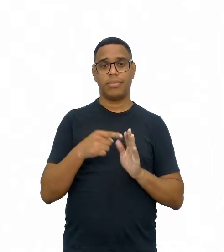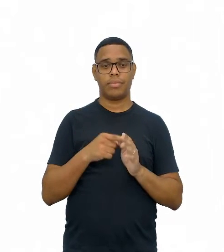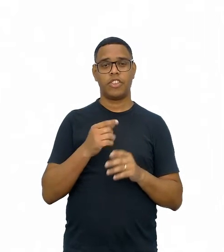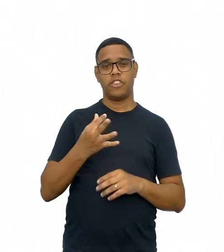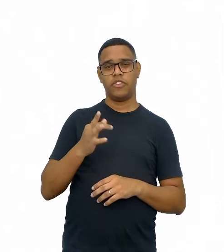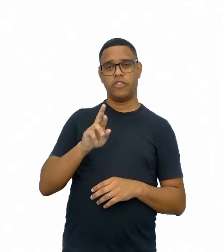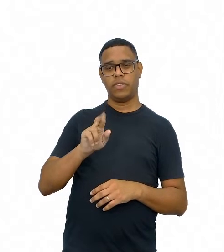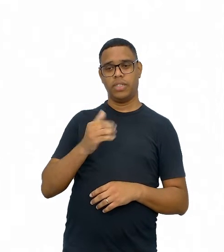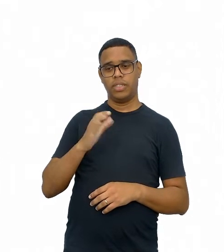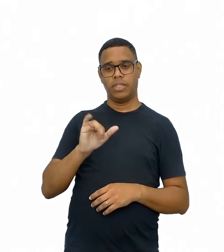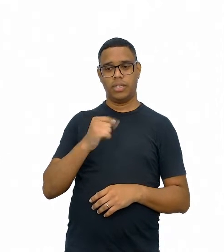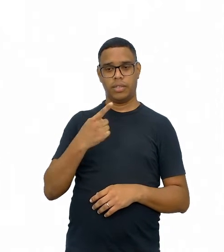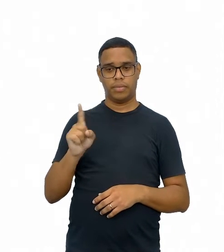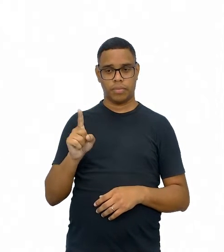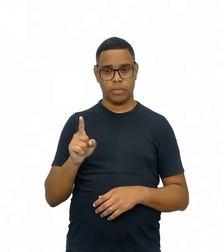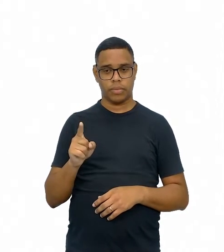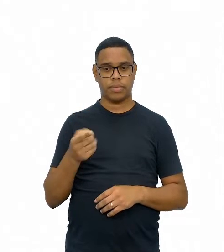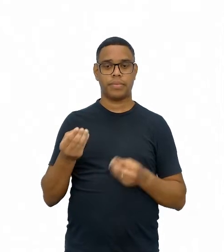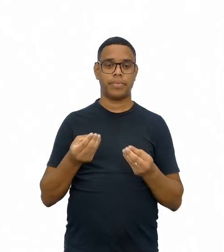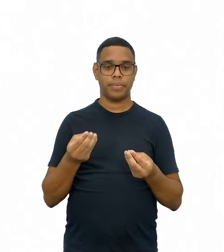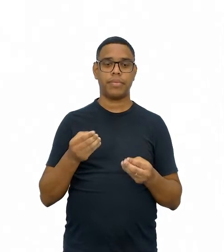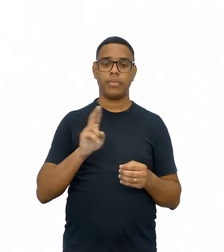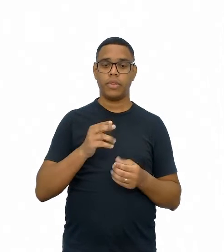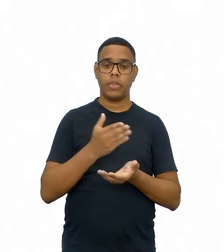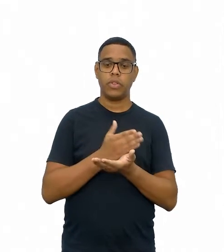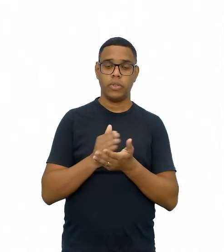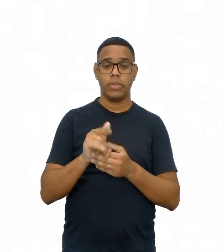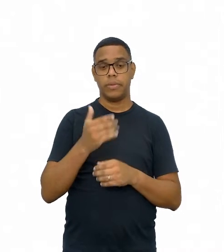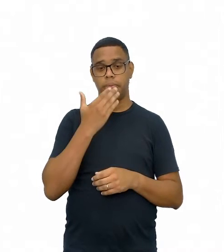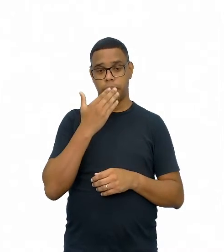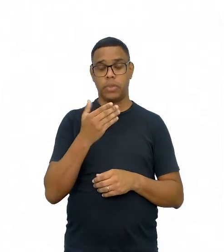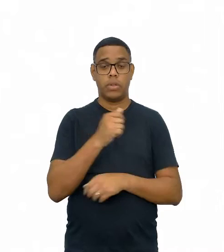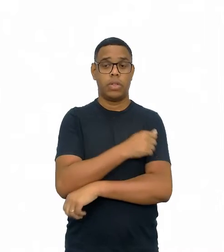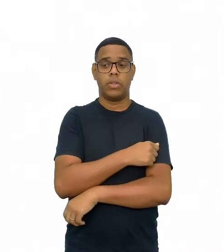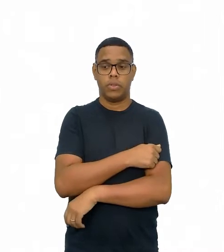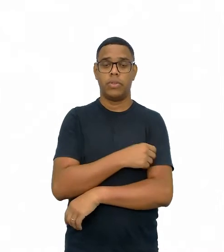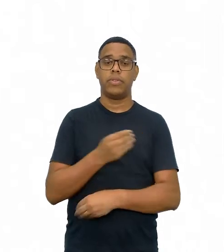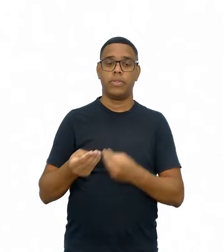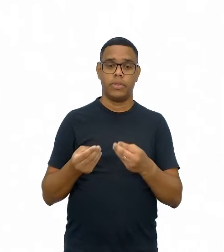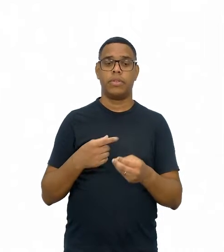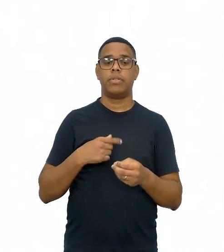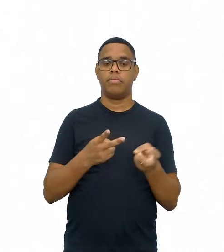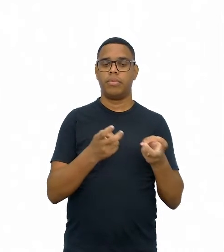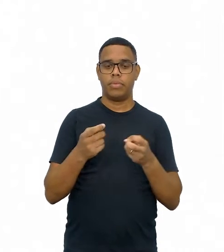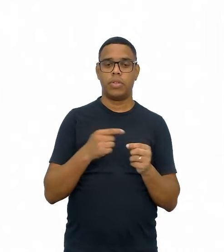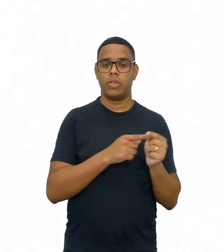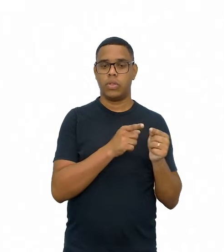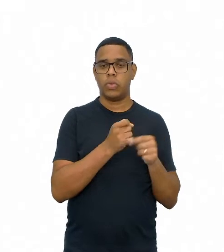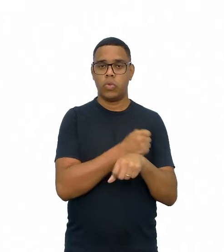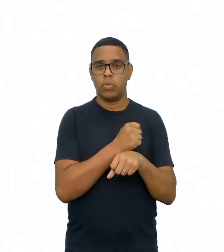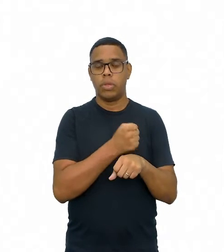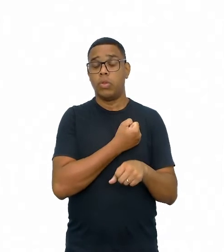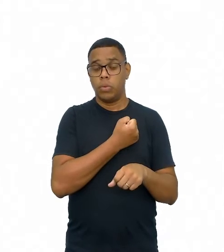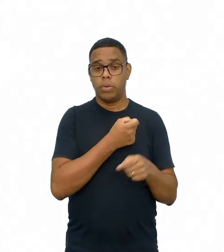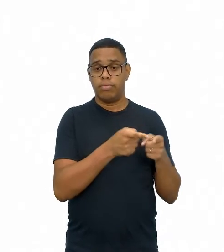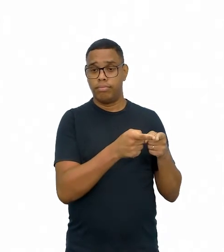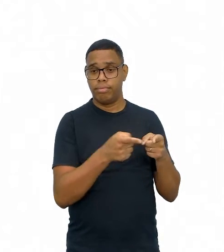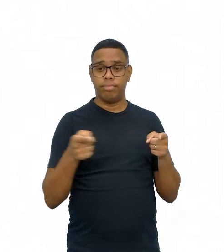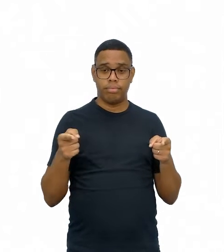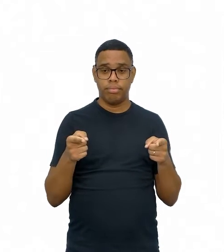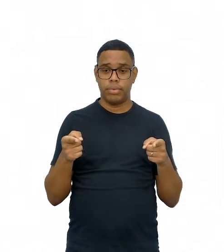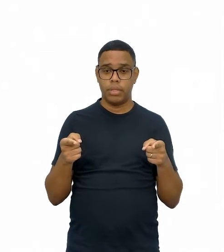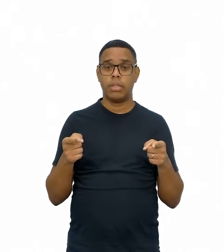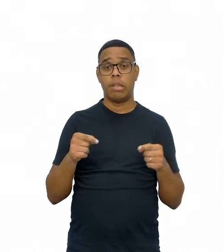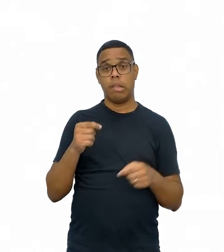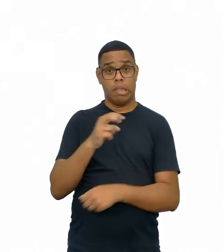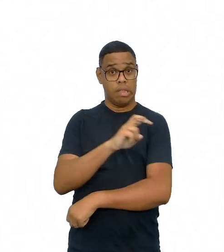fracionária, que a representação fracionária é o item solicitado, e o aluno tem que identificar isso na reta numérica. Então, nosso aluno no